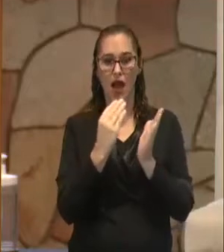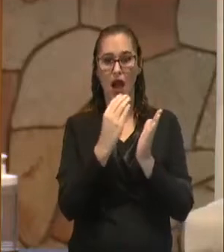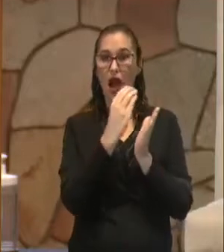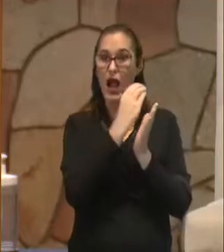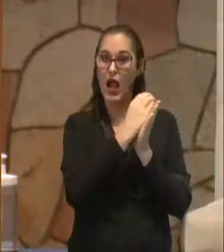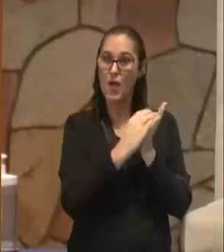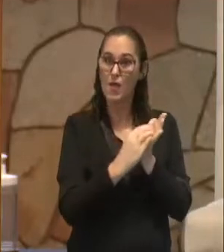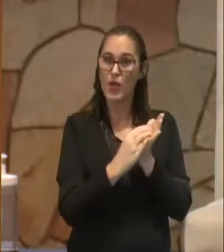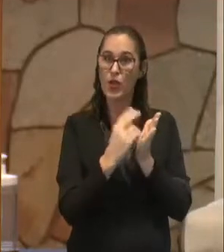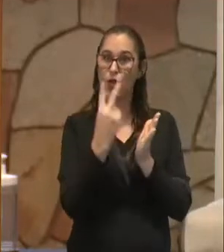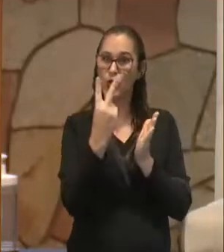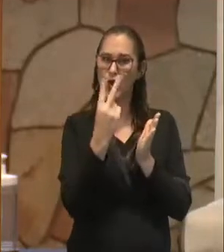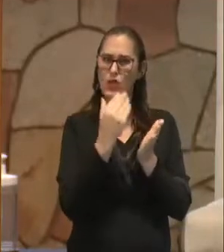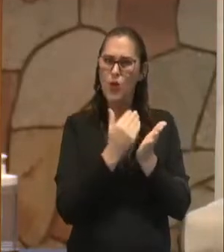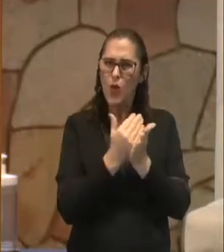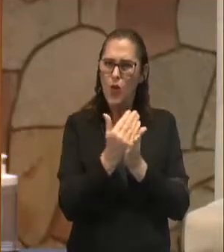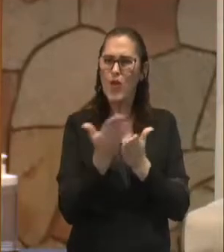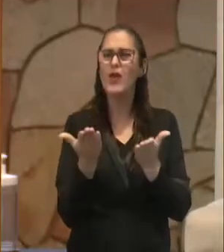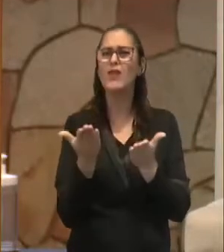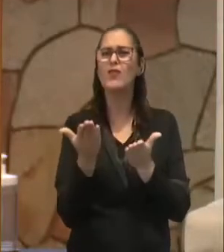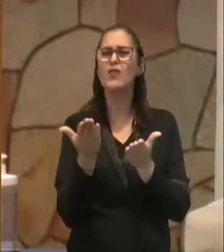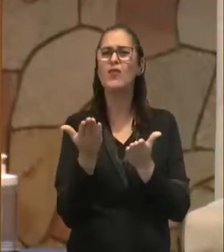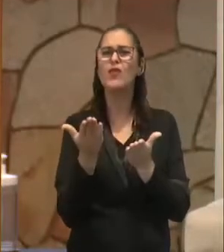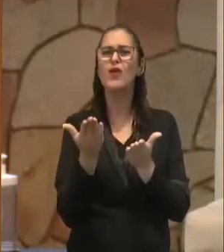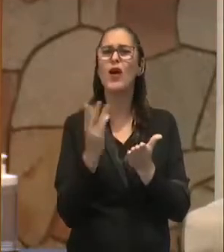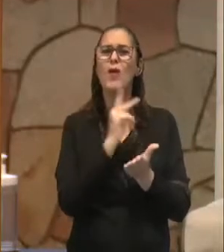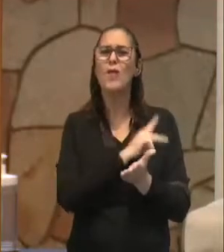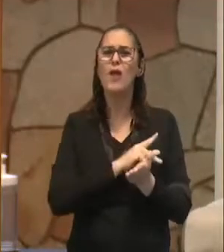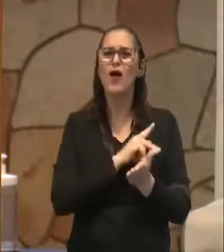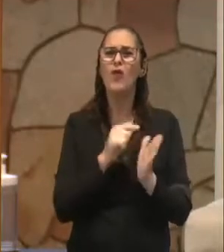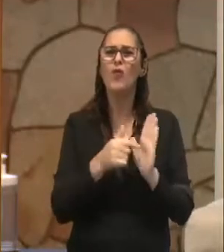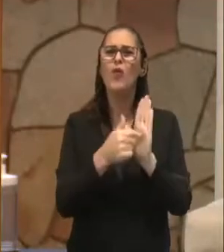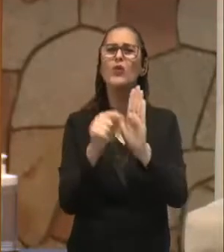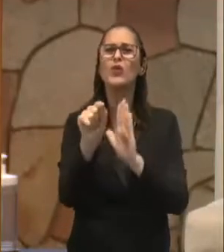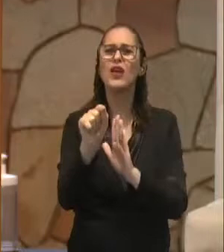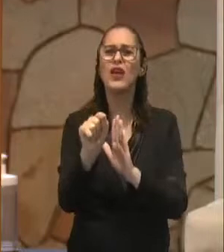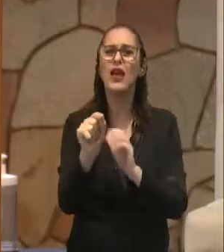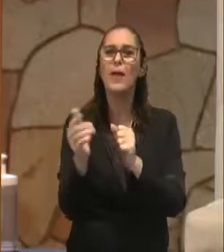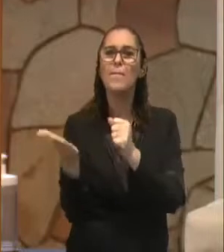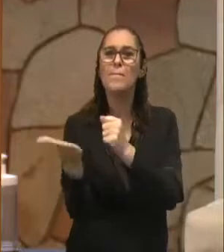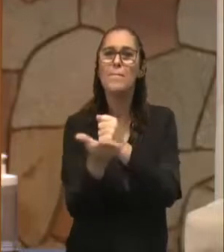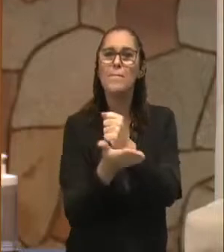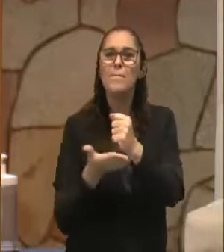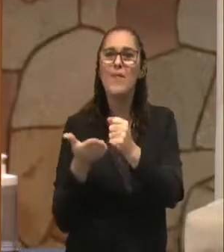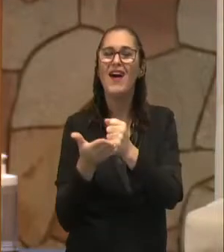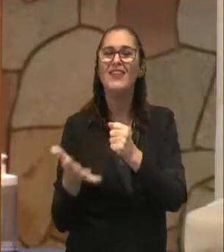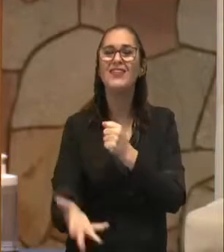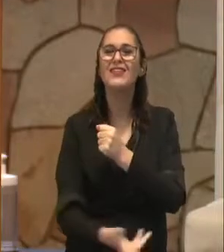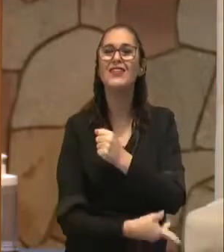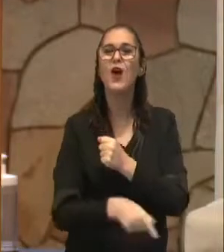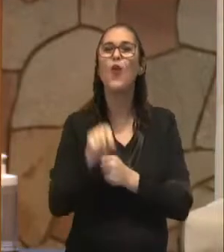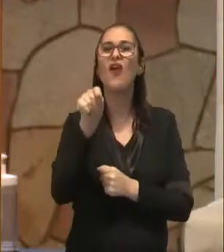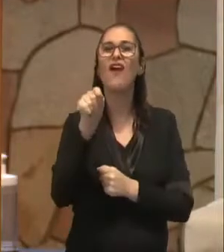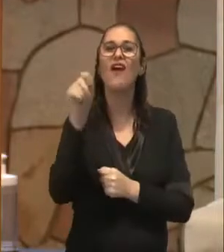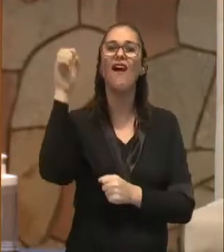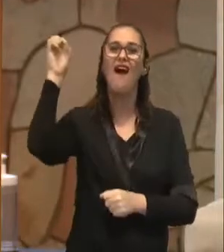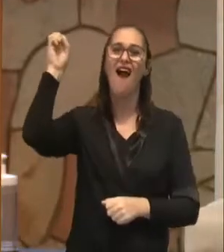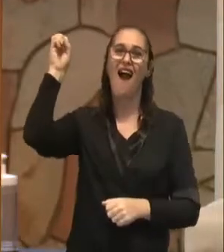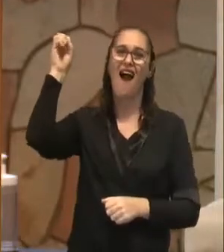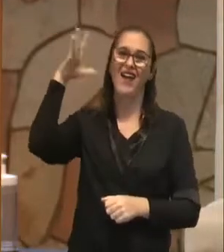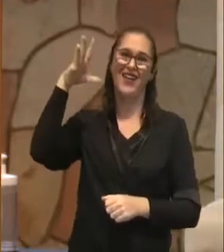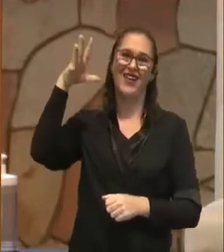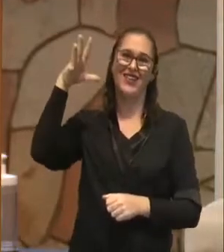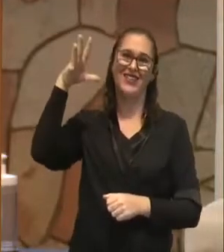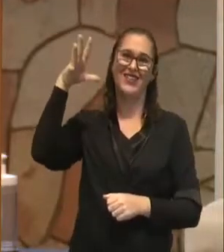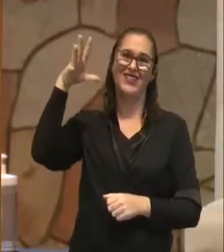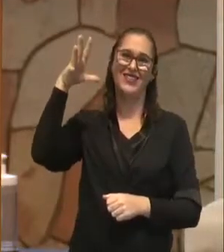capítulo 2. Ele fala da base da nossa salvação, que é a graça, que é